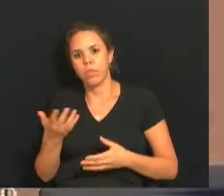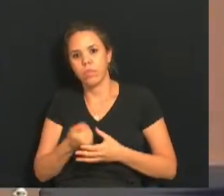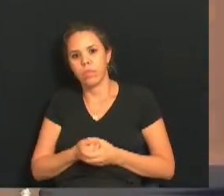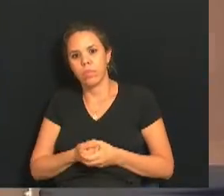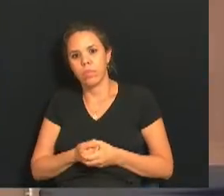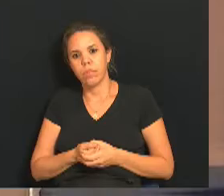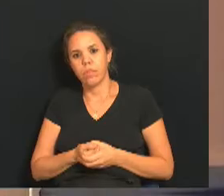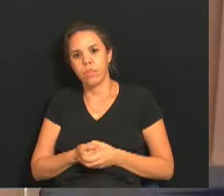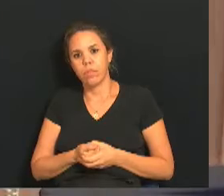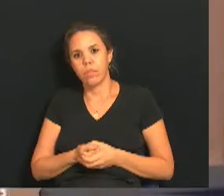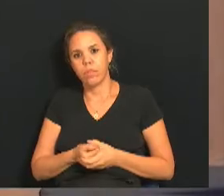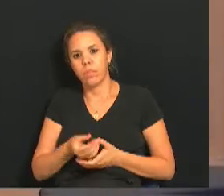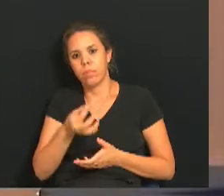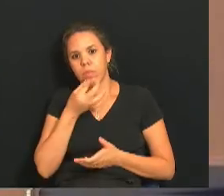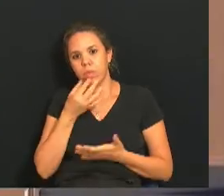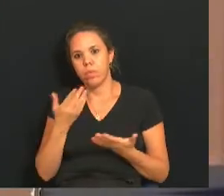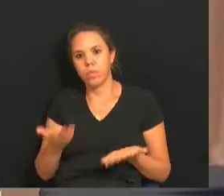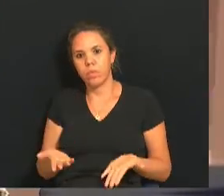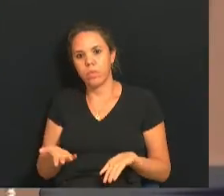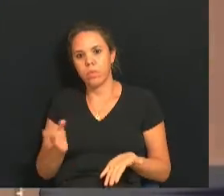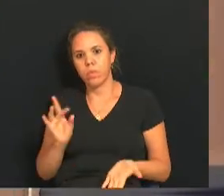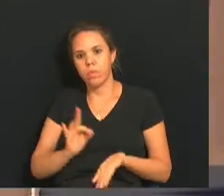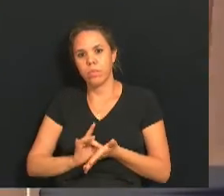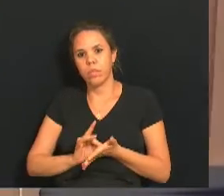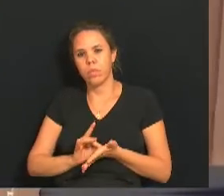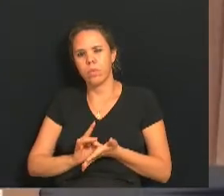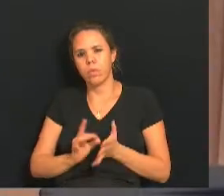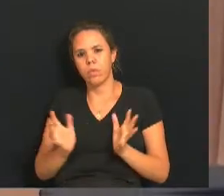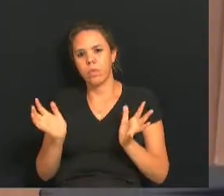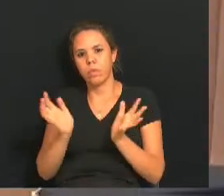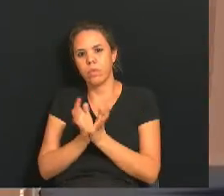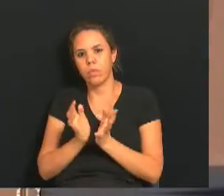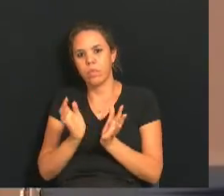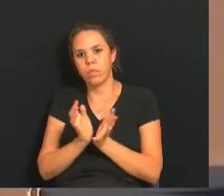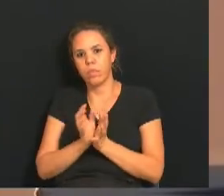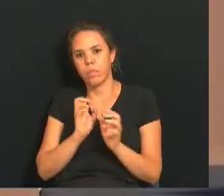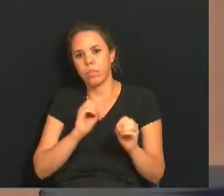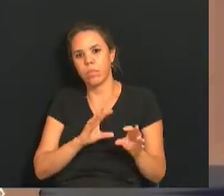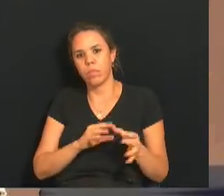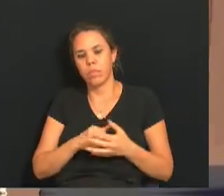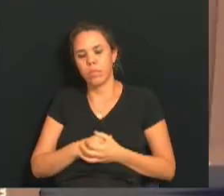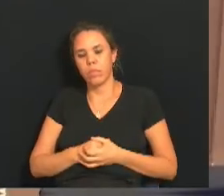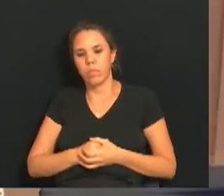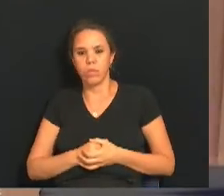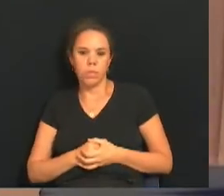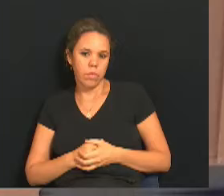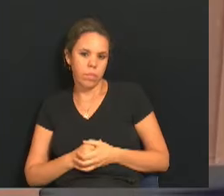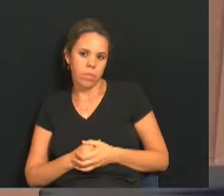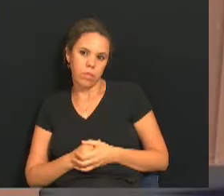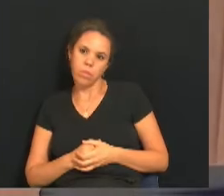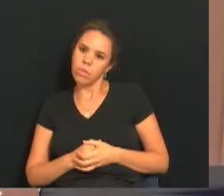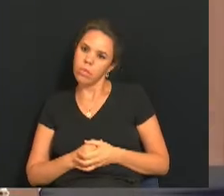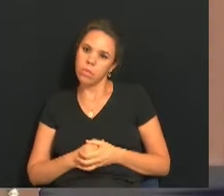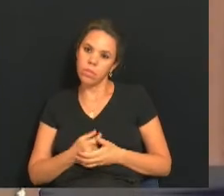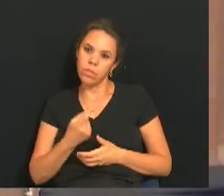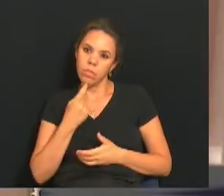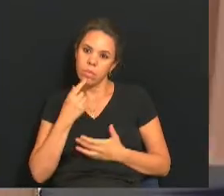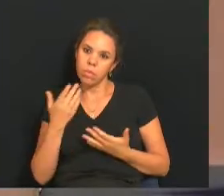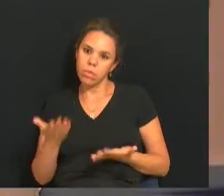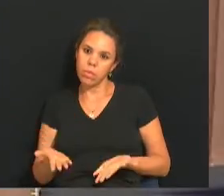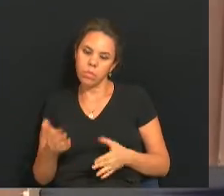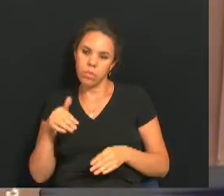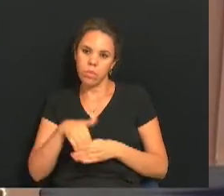um posicionamento oficial aqui da Comissão de Educação da Câmara de Campinas. Então, nós vamos votar